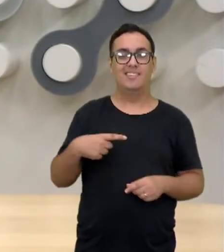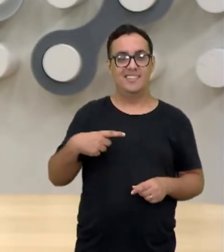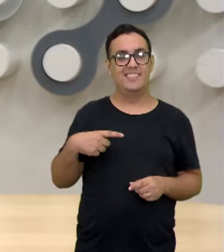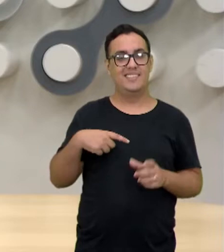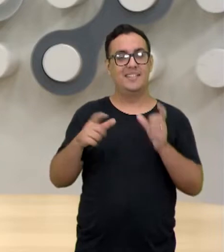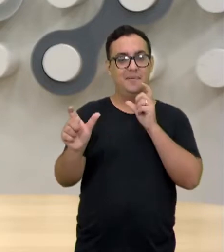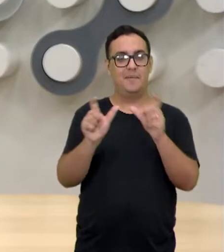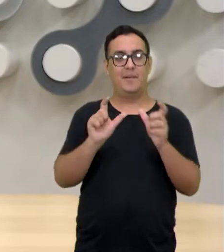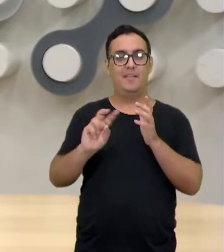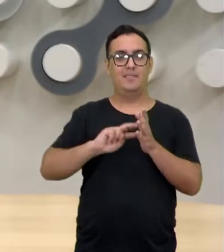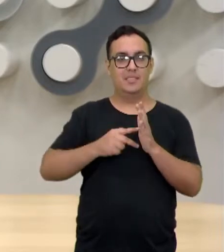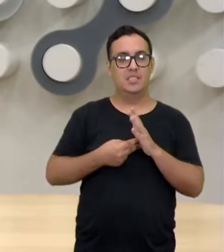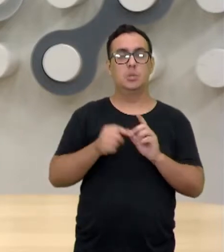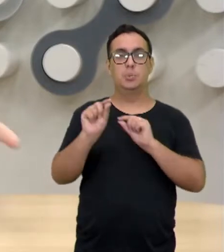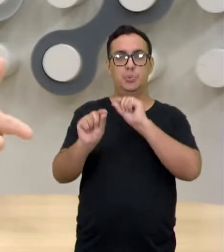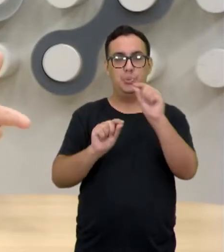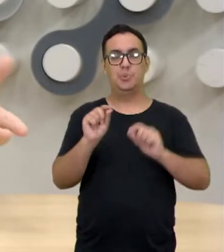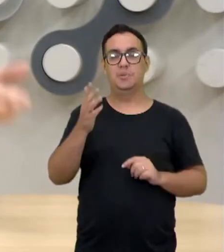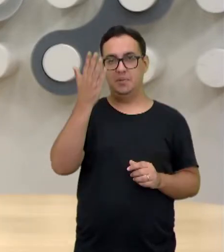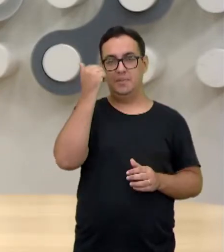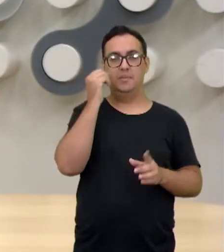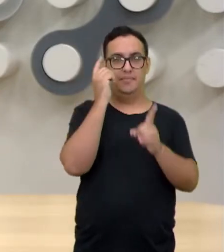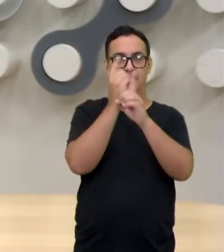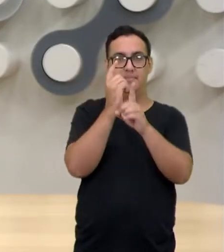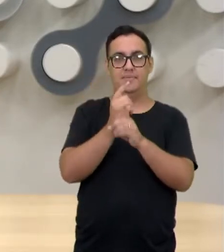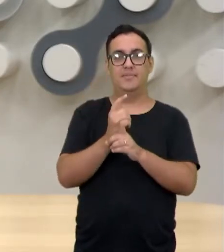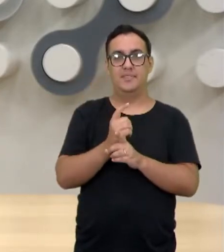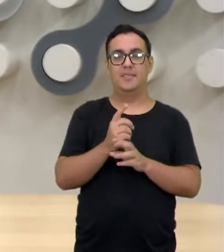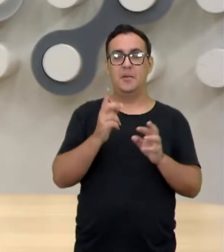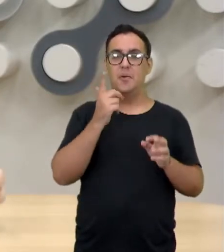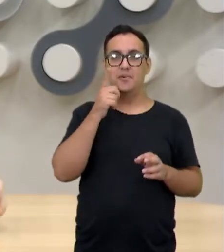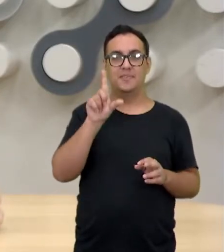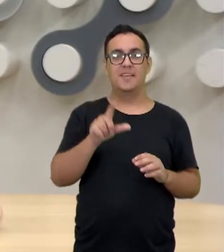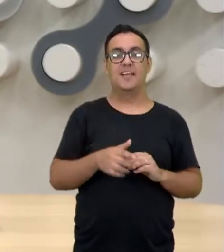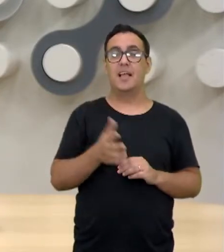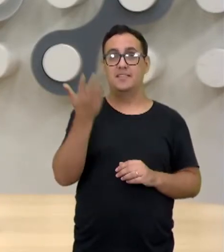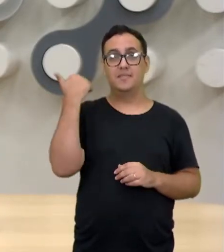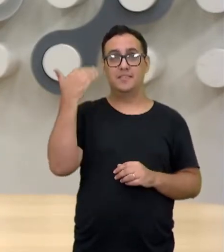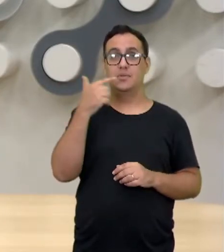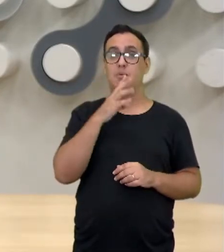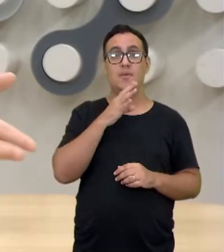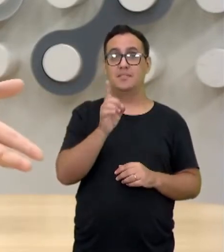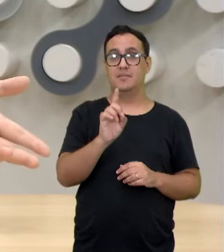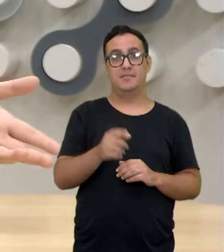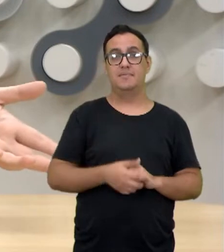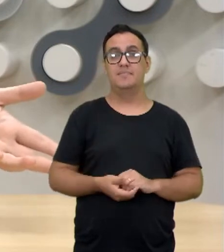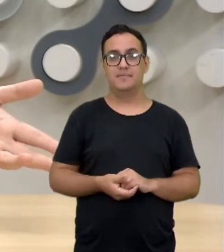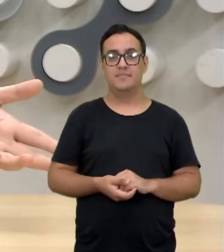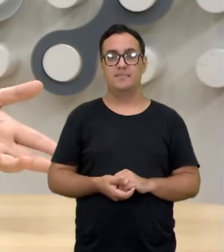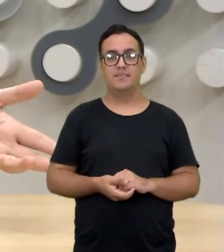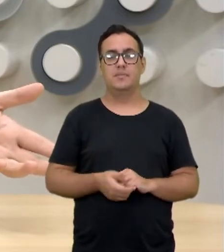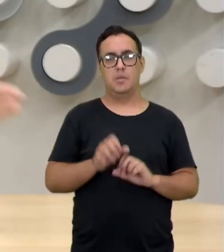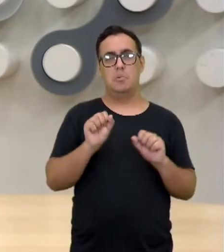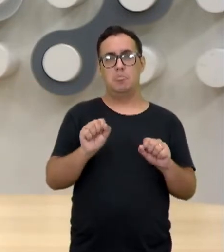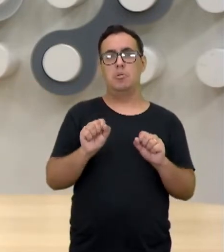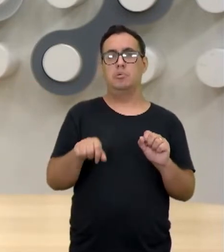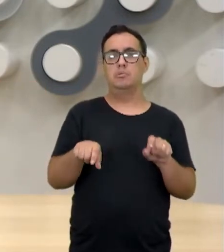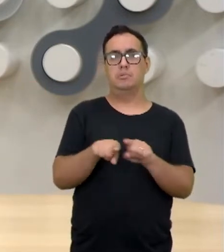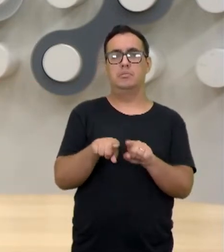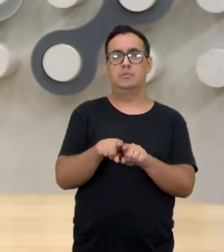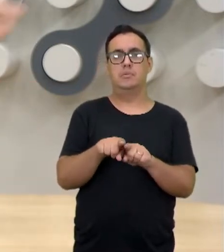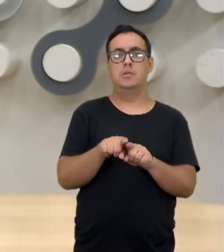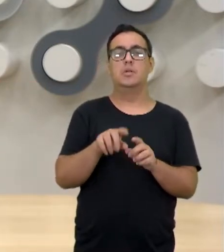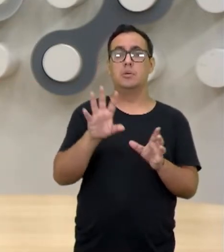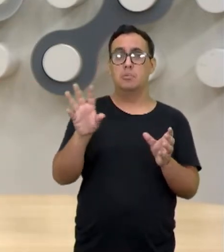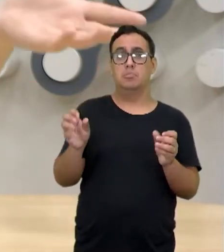para saber consultar o significado das palavras que antes eram desconhecidas. O glossário pode ser, inclusive, parte